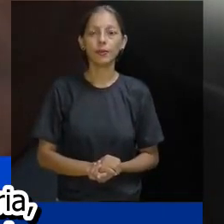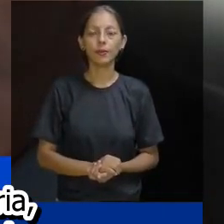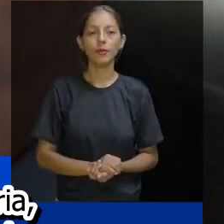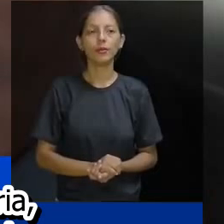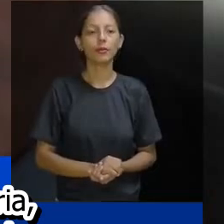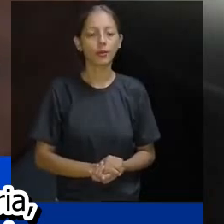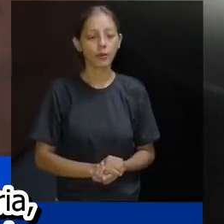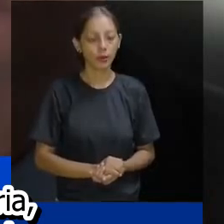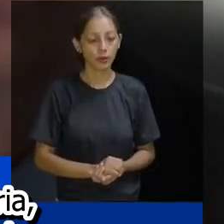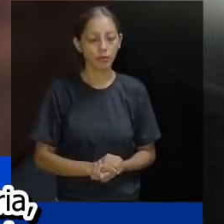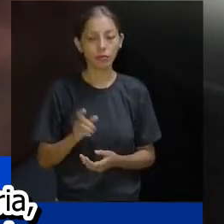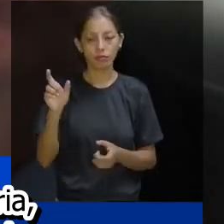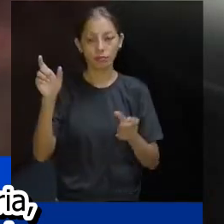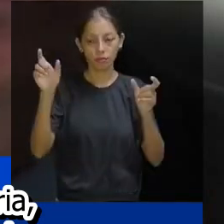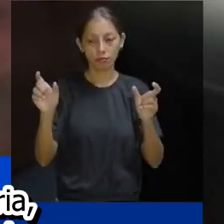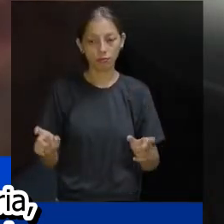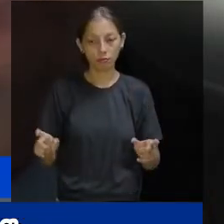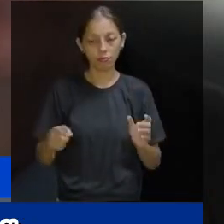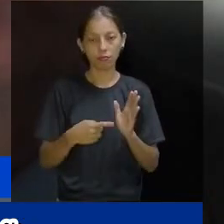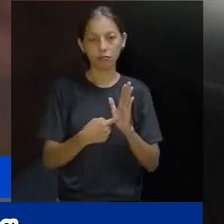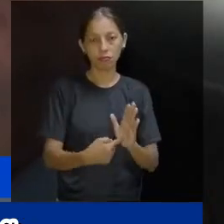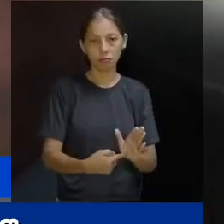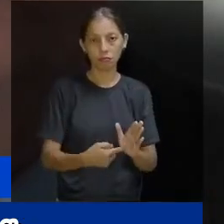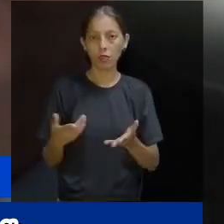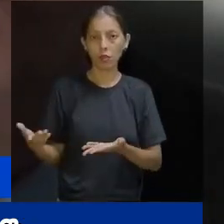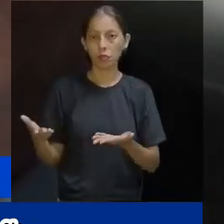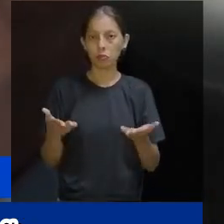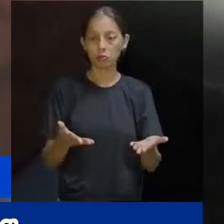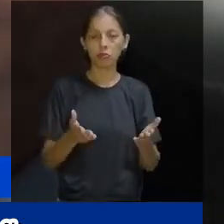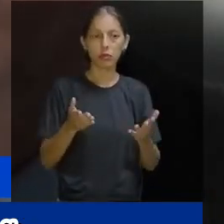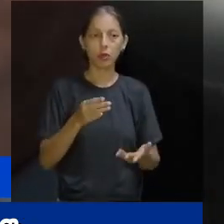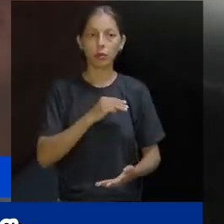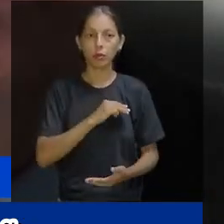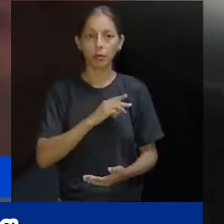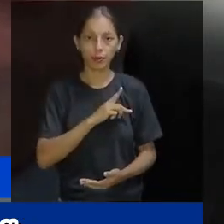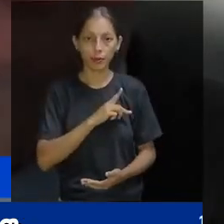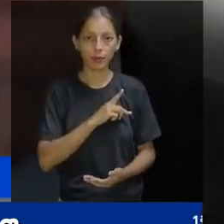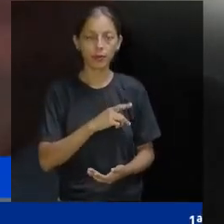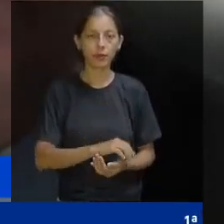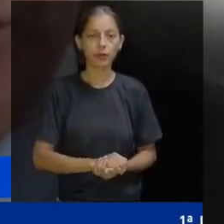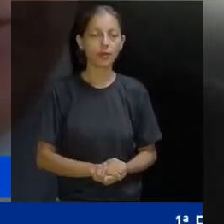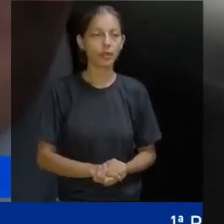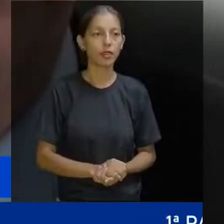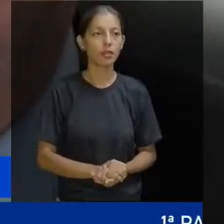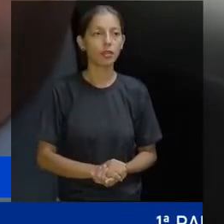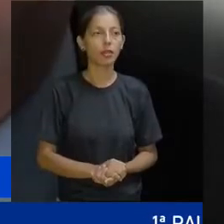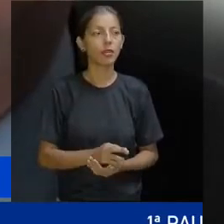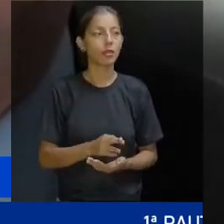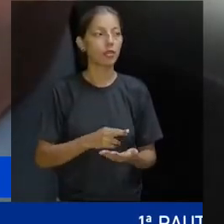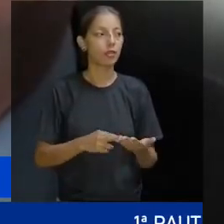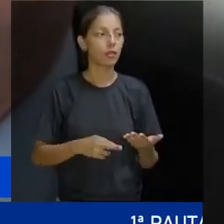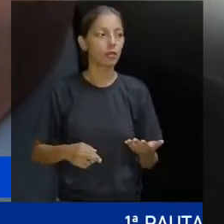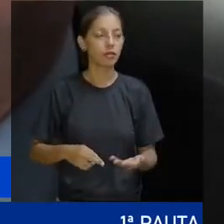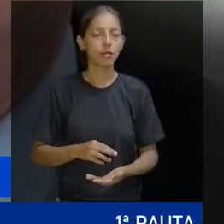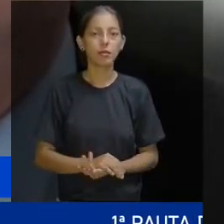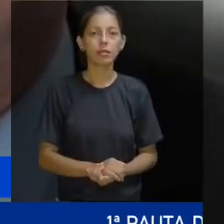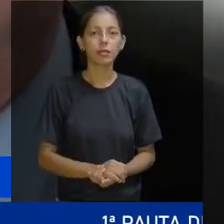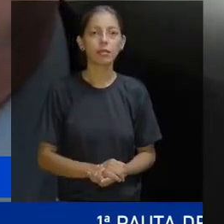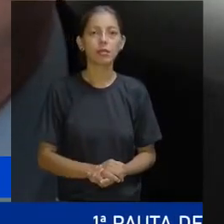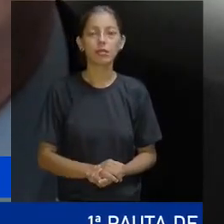as partes apresentaram as suas alegações finais e o Ministério Público Eleitoral a sua manifestação. É o relatório. É